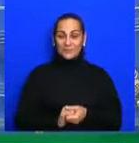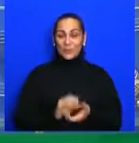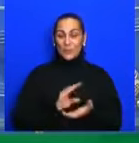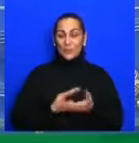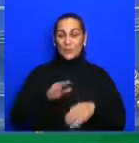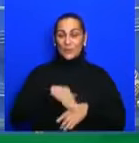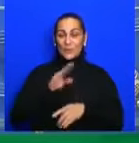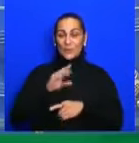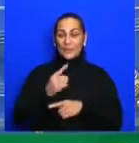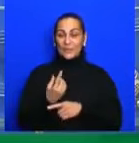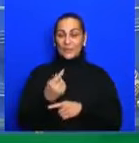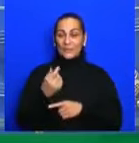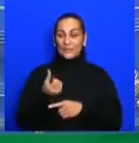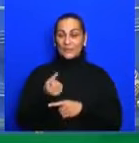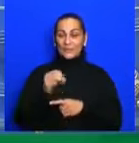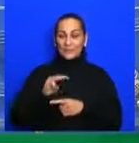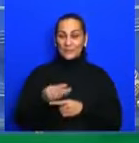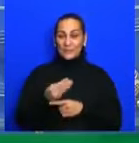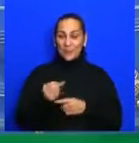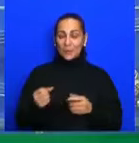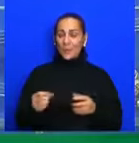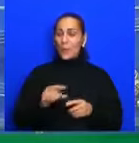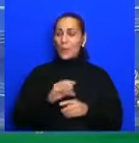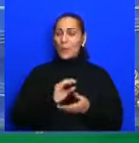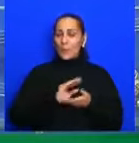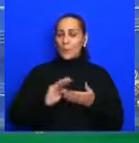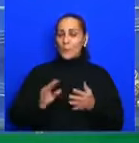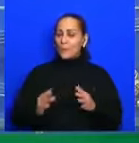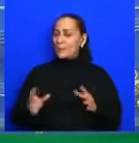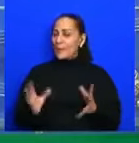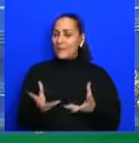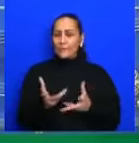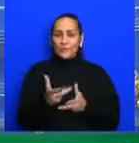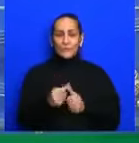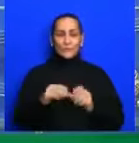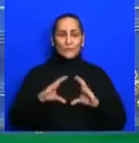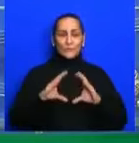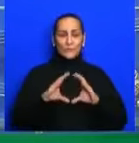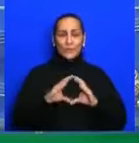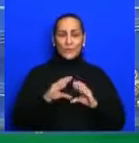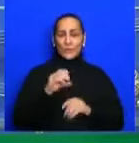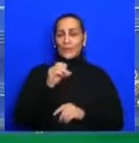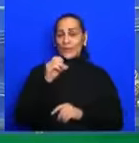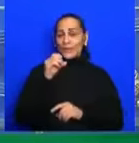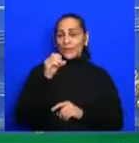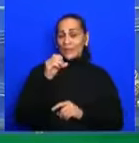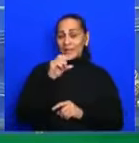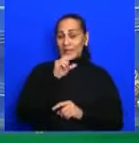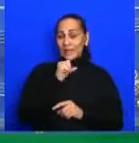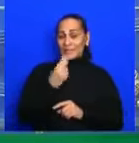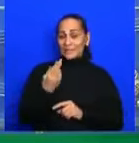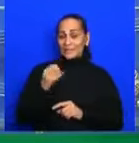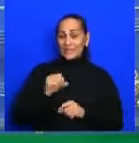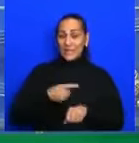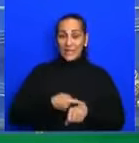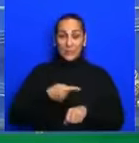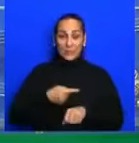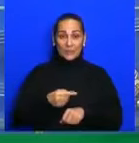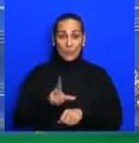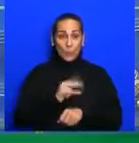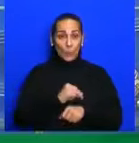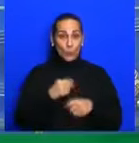Um prêmio de mais de 16 milhões, um prêmio espetacular da quina. 29, bola laranja. Ai, ai, ai, agora,